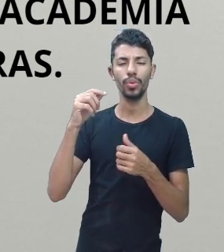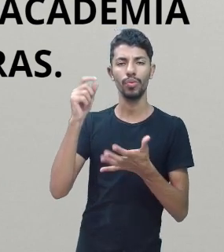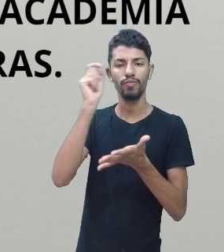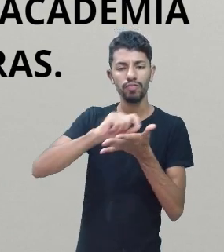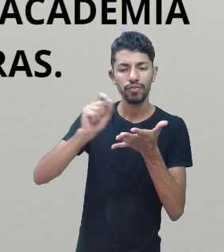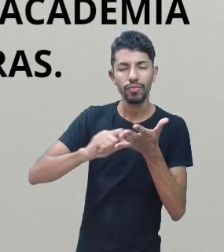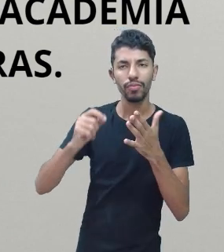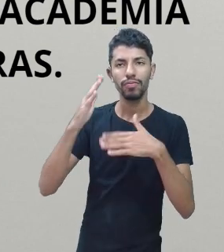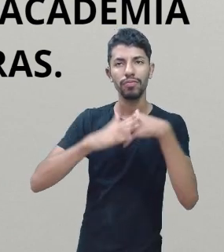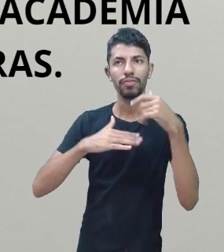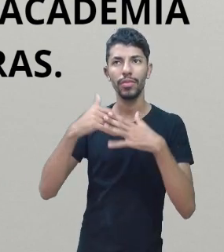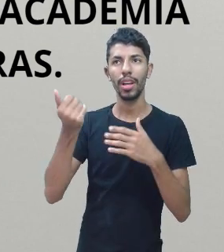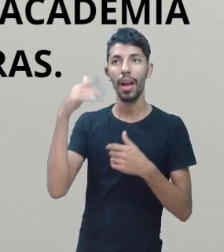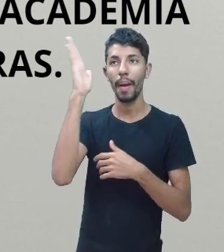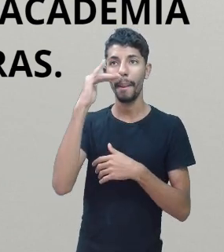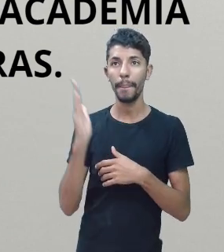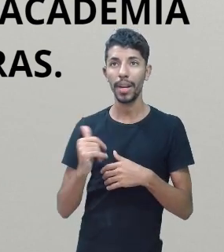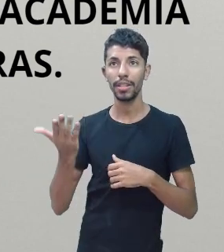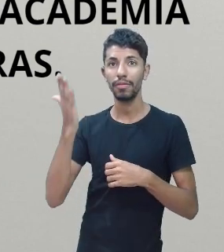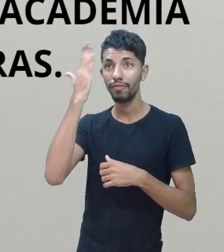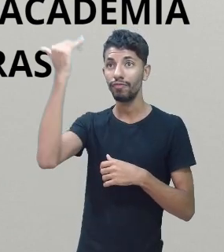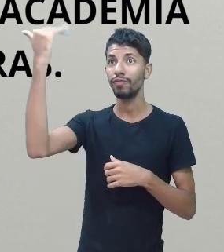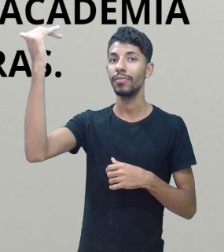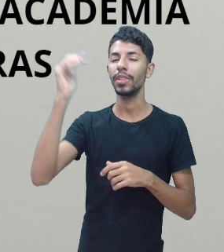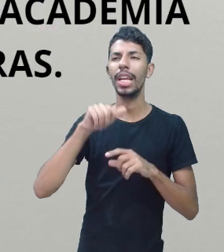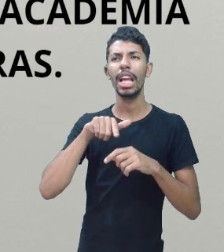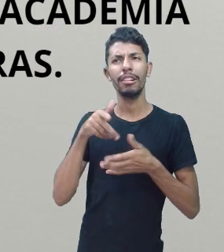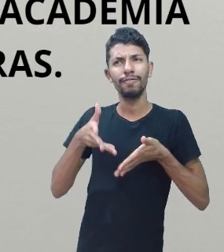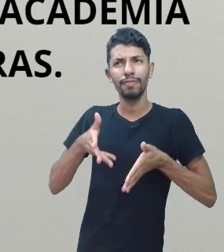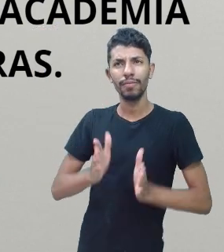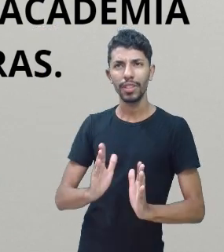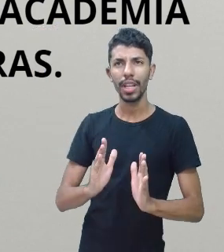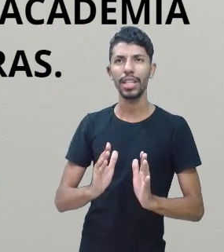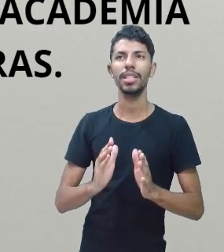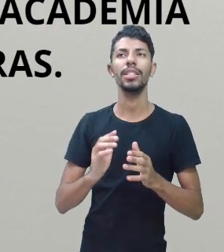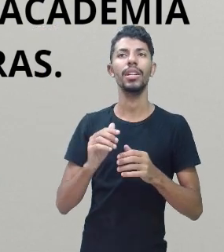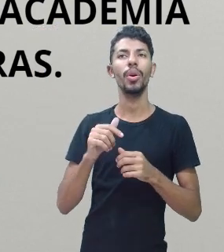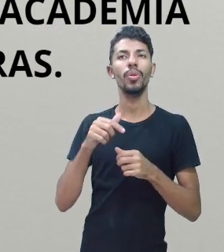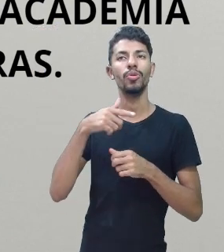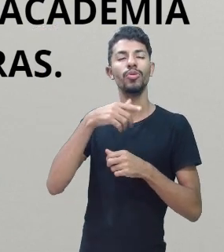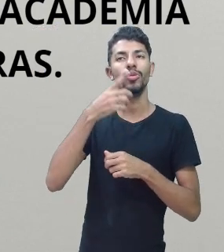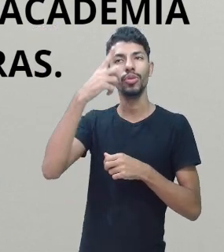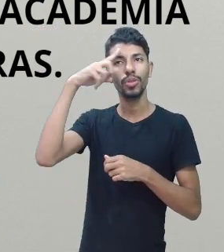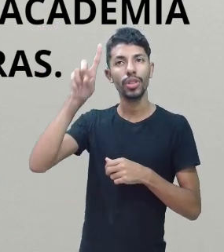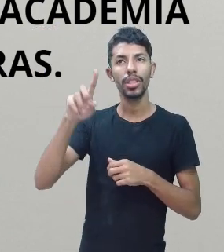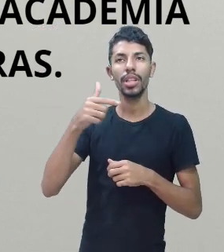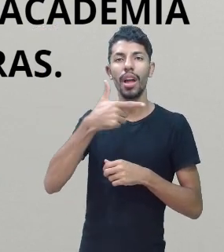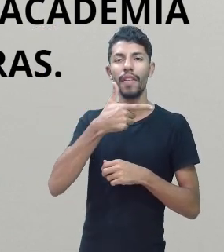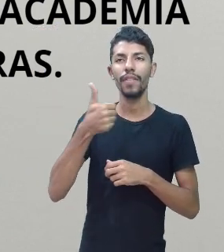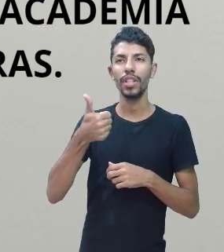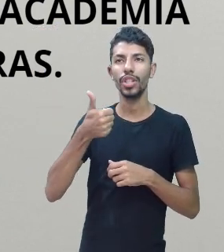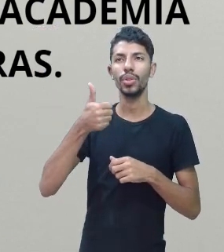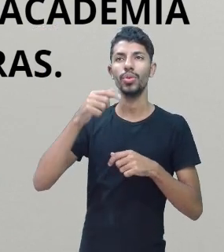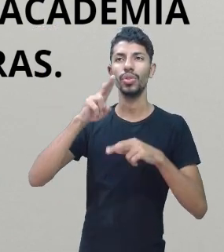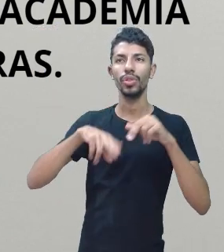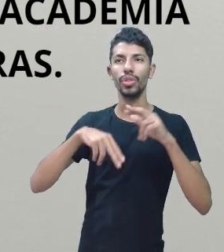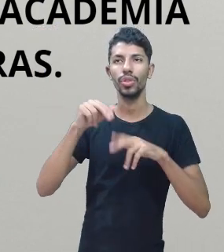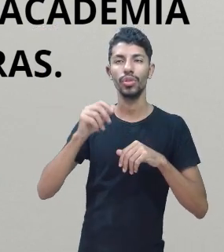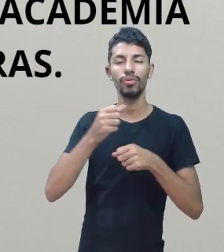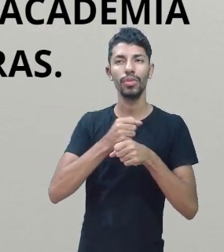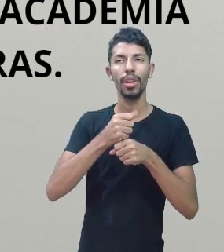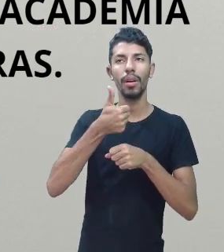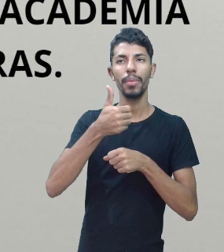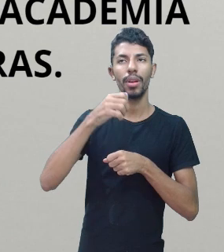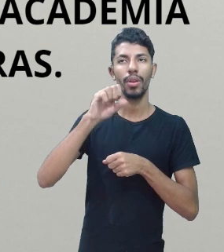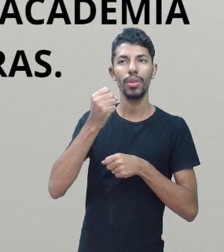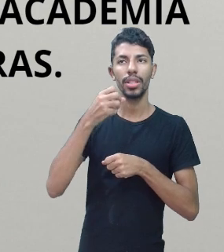brasileiro. Ele nasceu no dia 21 de junho de 1839 e